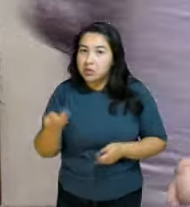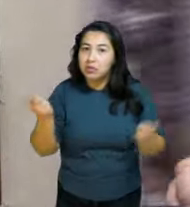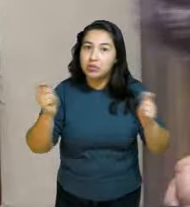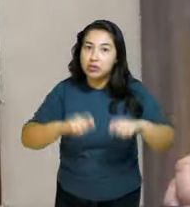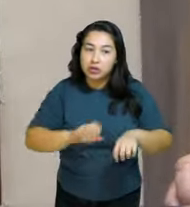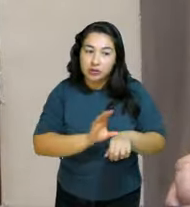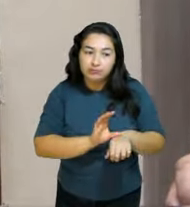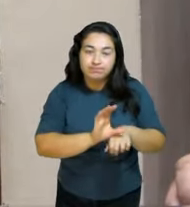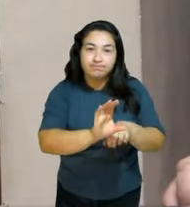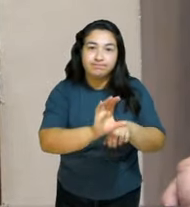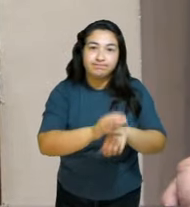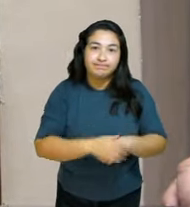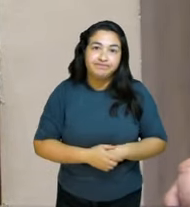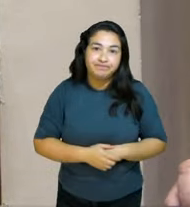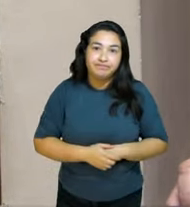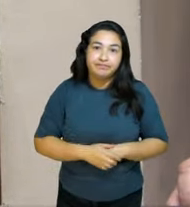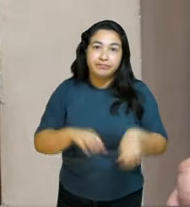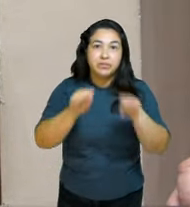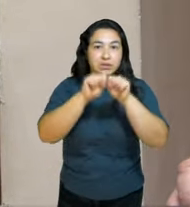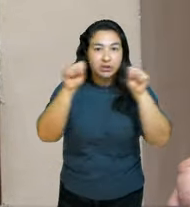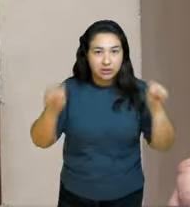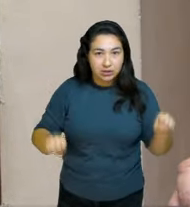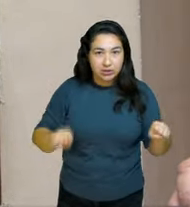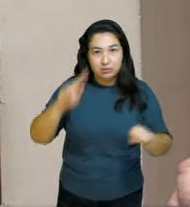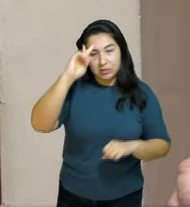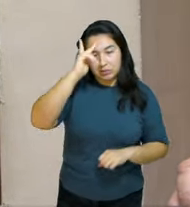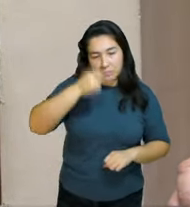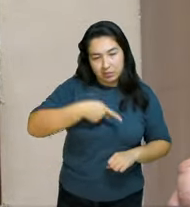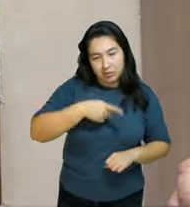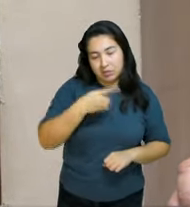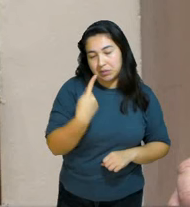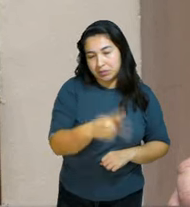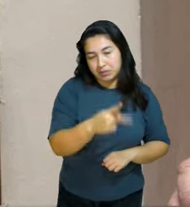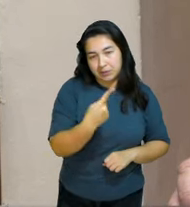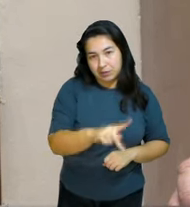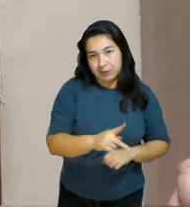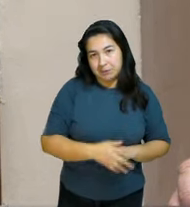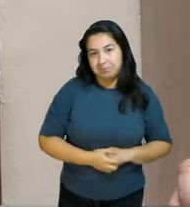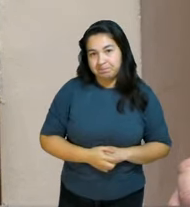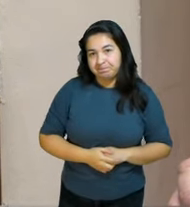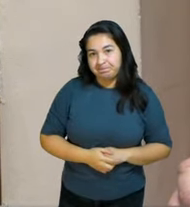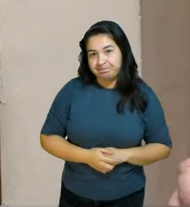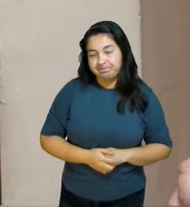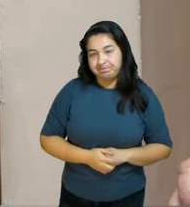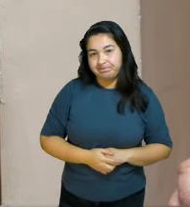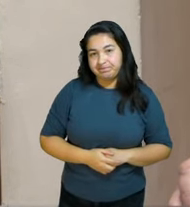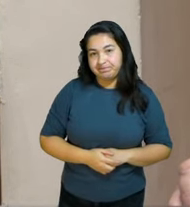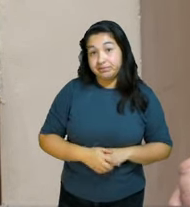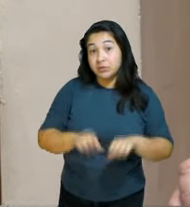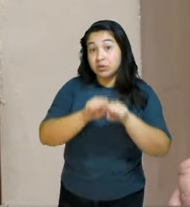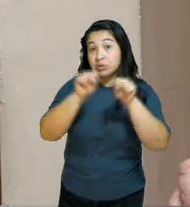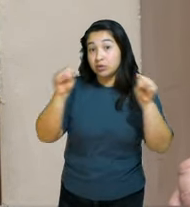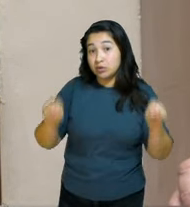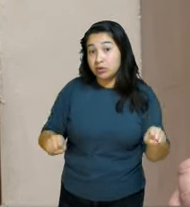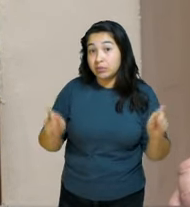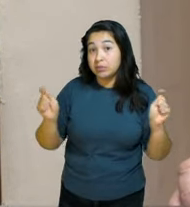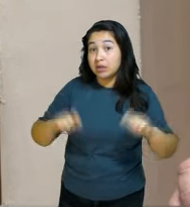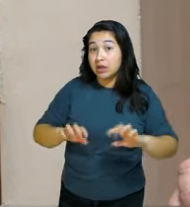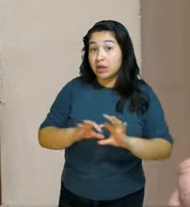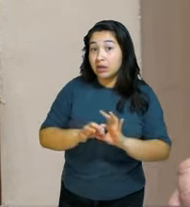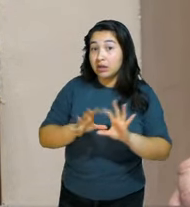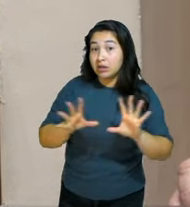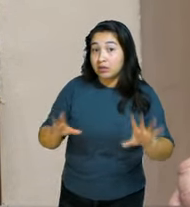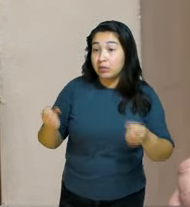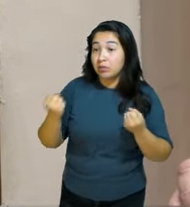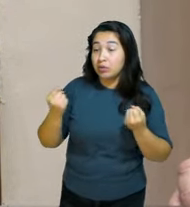Um sistema próprio, com tudo tem direito. Esse sistema ele vai permitir algo que o poder público não faz,